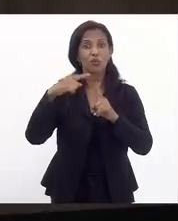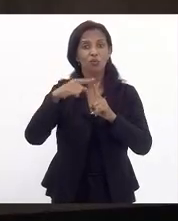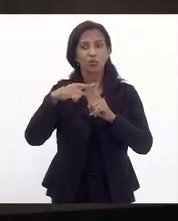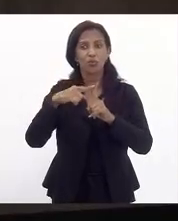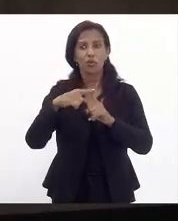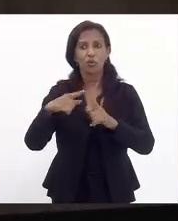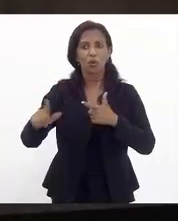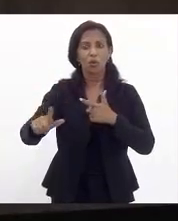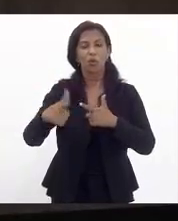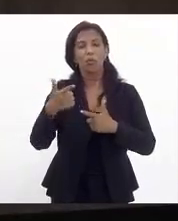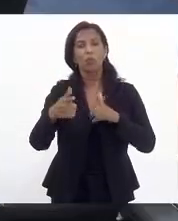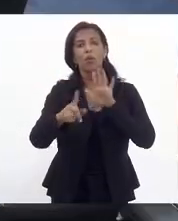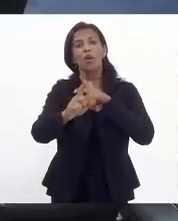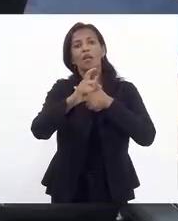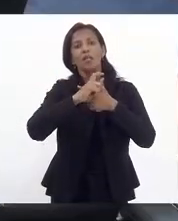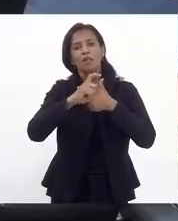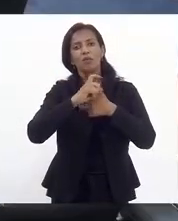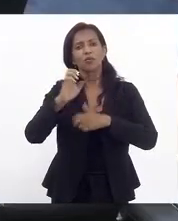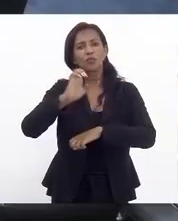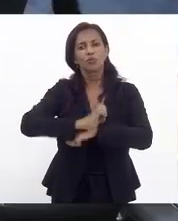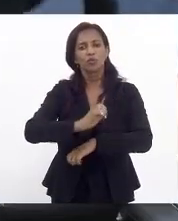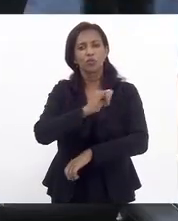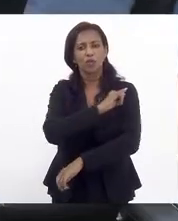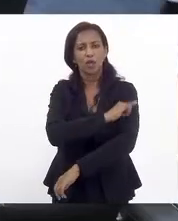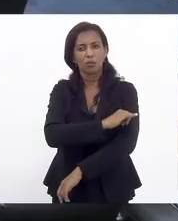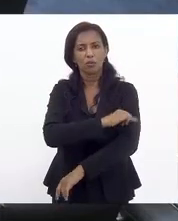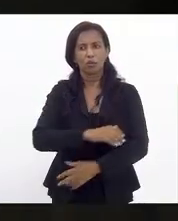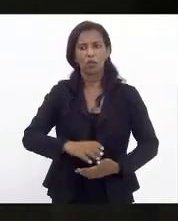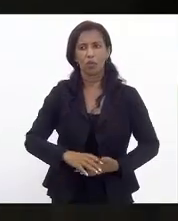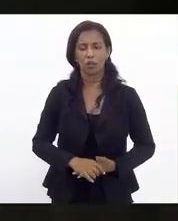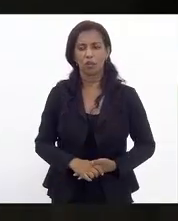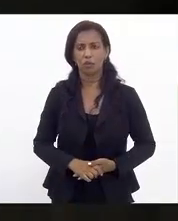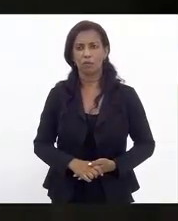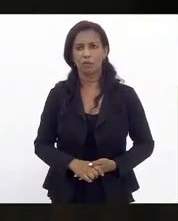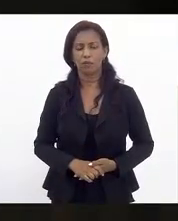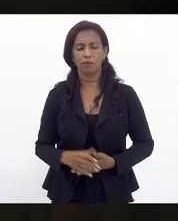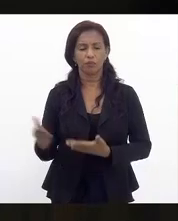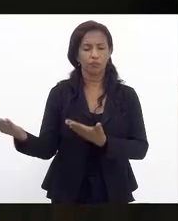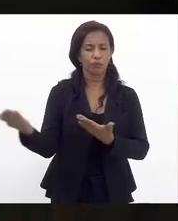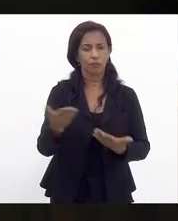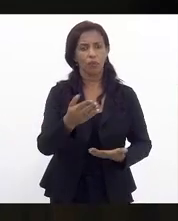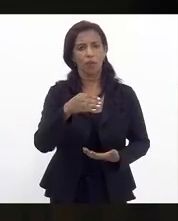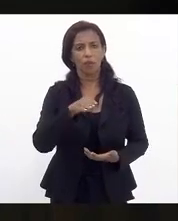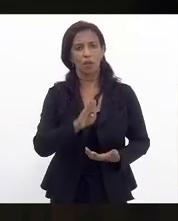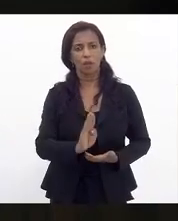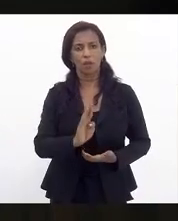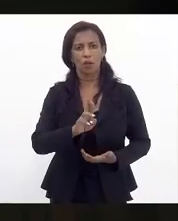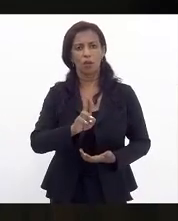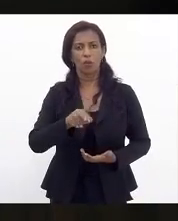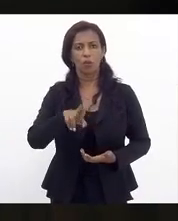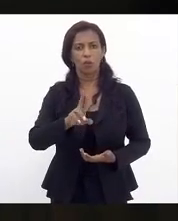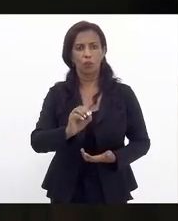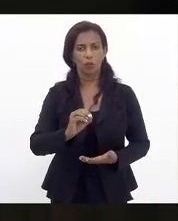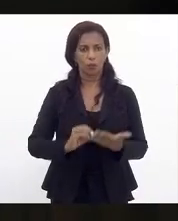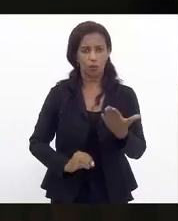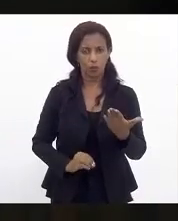casa e poder executivo do Estado do Rio de Janeiro vem com essa palavra se o Bruno Leonardo Barth Presidente